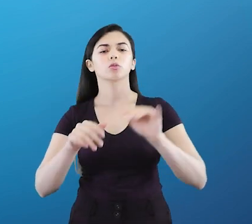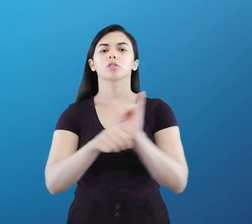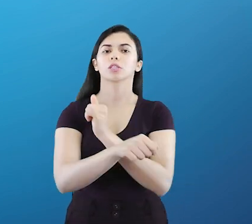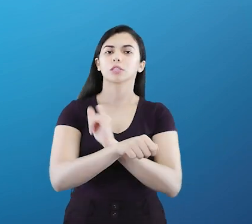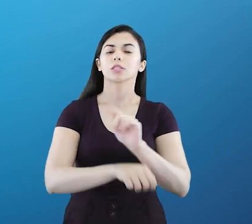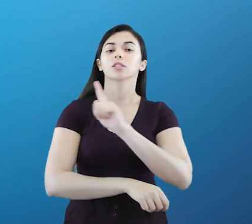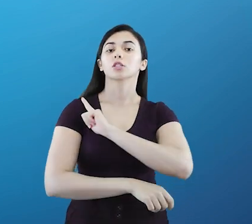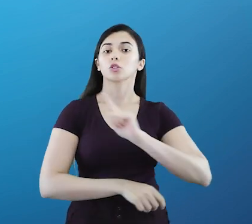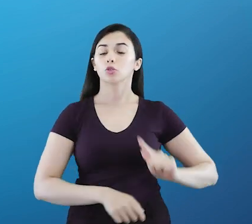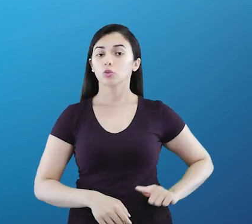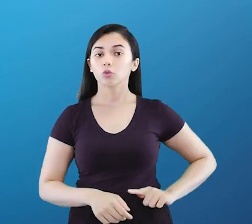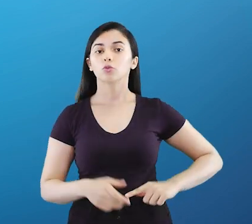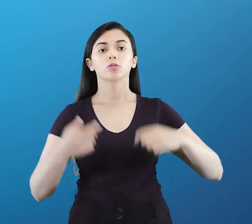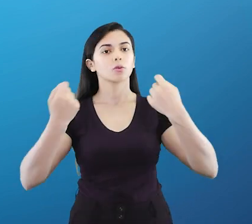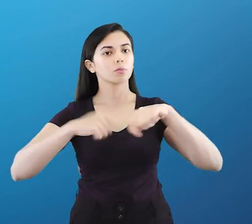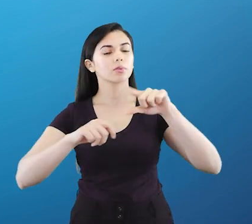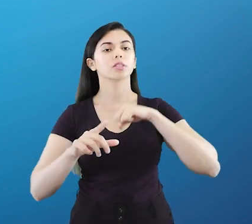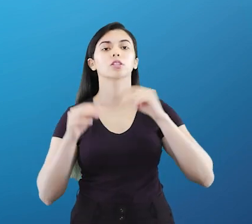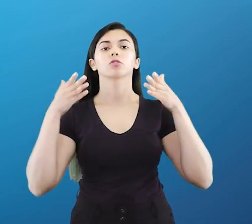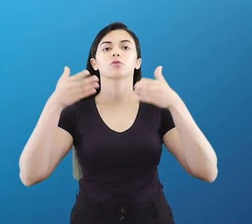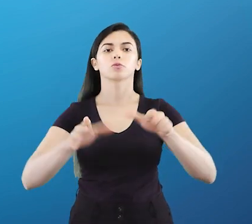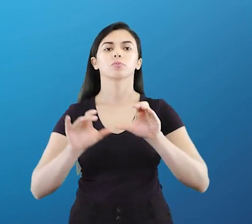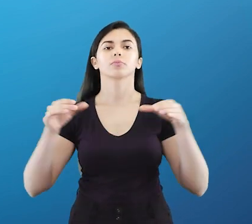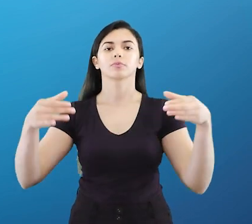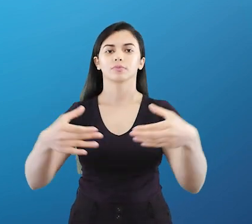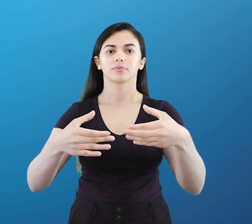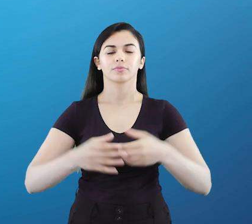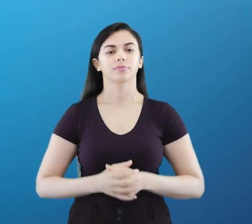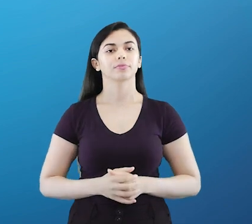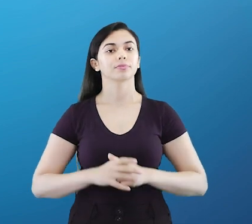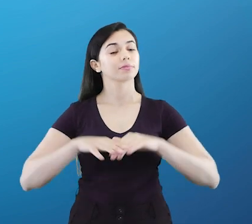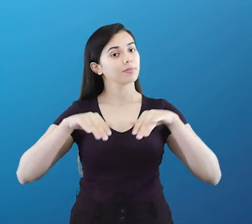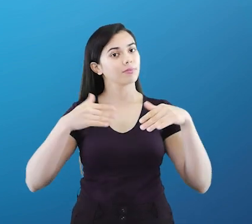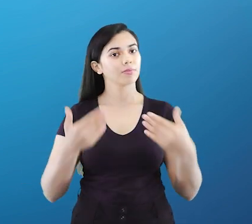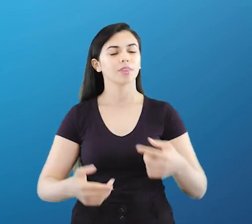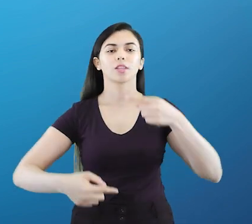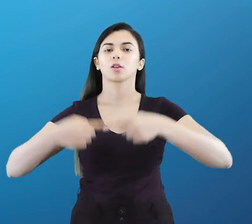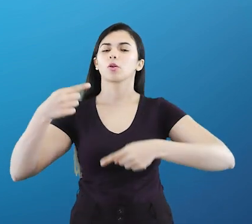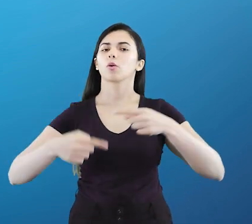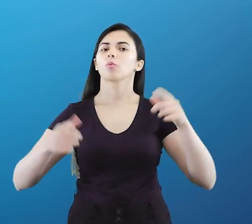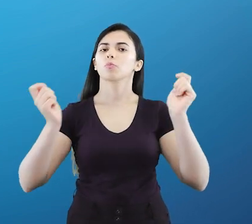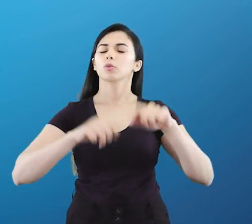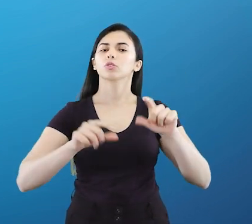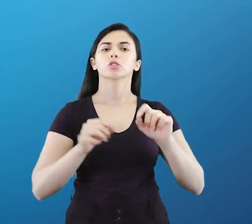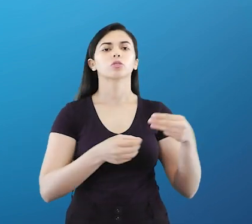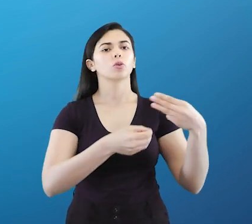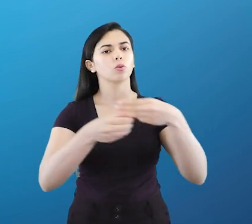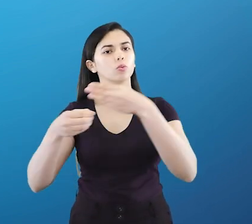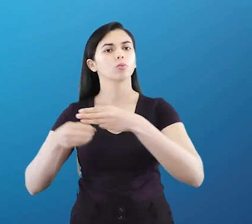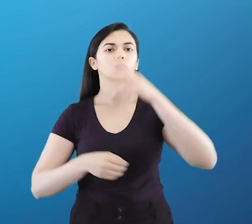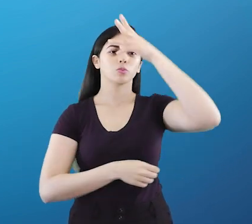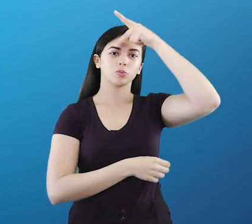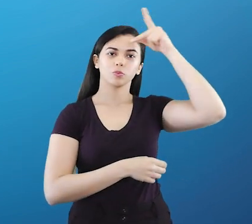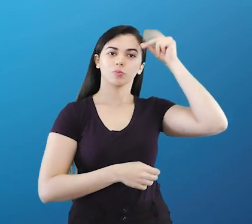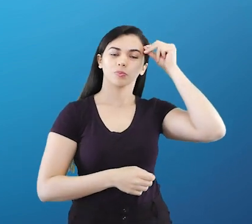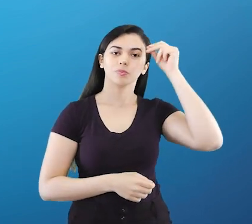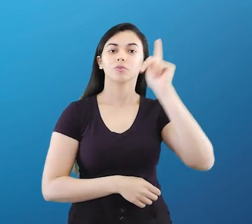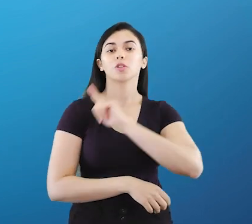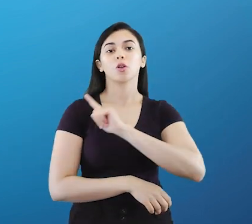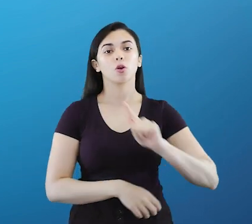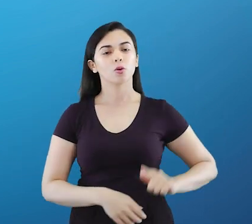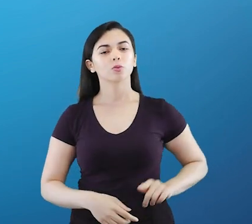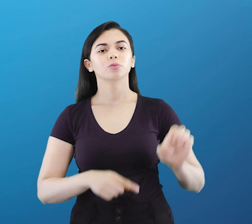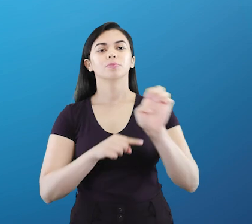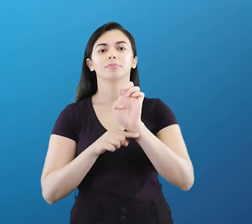ações que o governo toma em prol da comunidade. Essas políticas podem ser tanto em ambiente municipal, prefeituras, governos